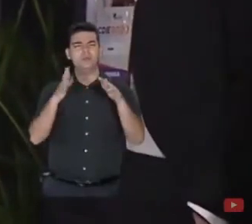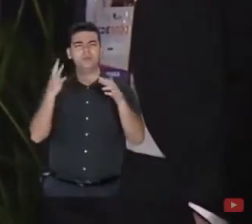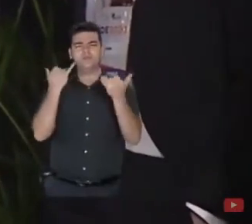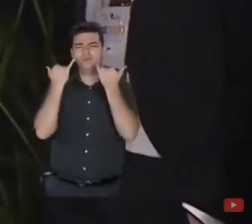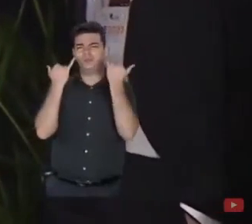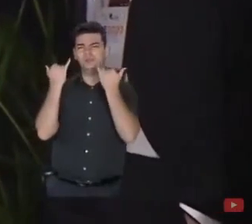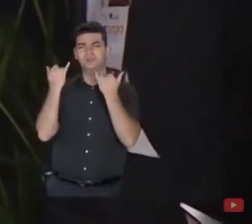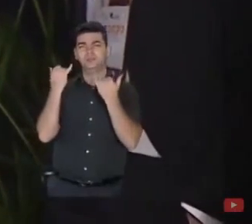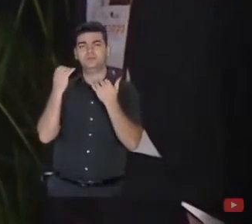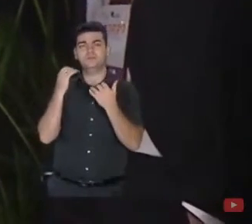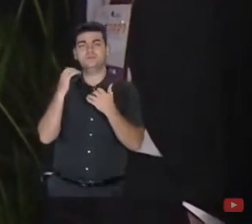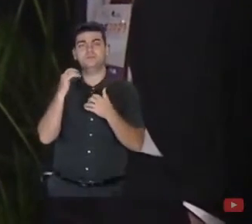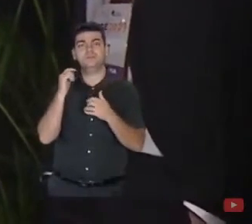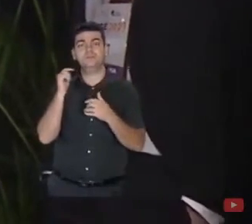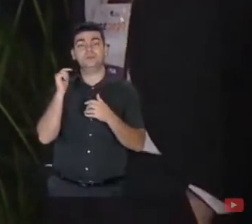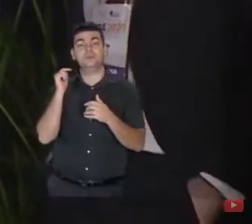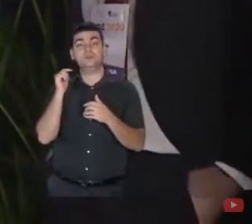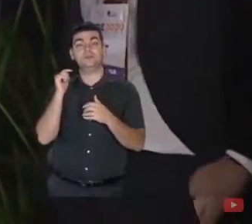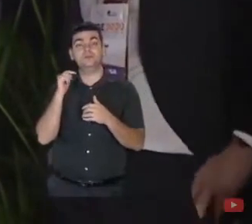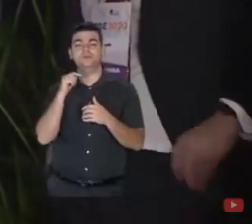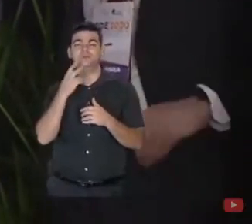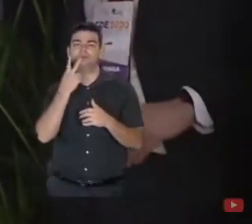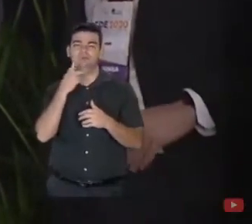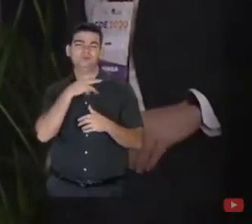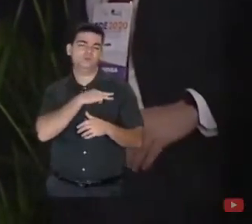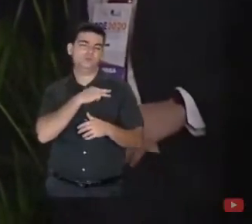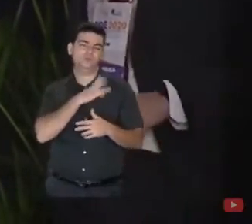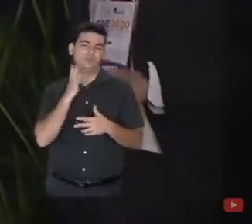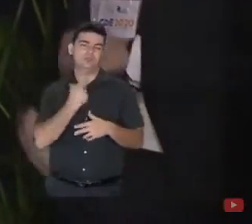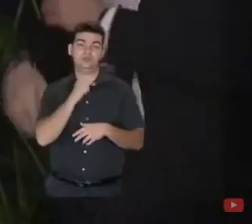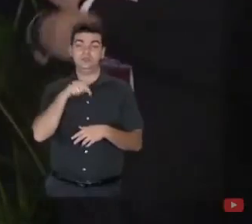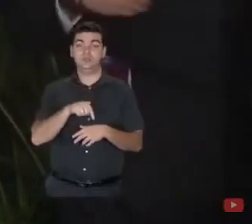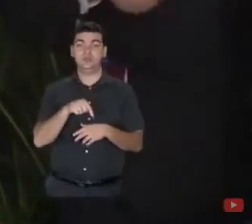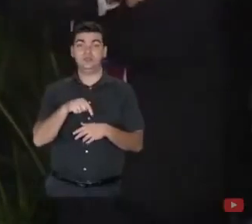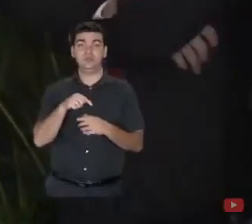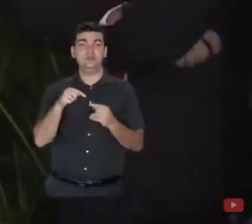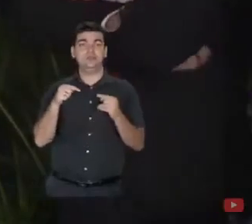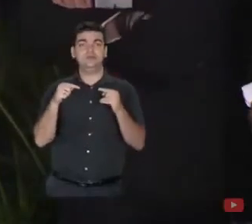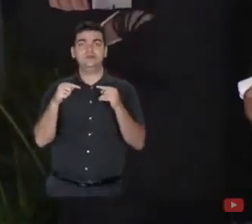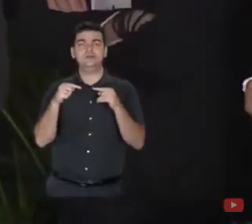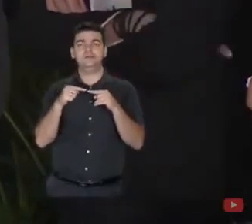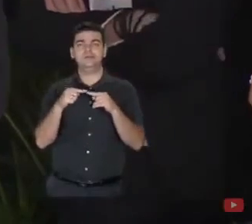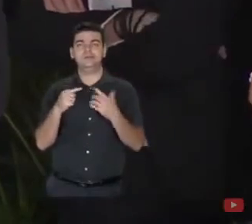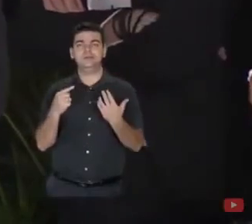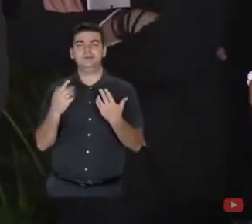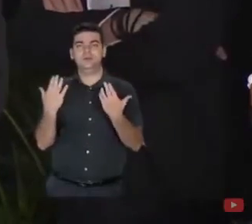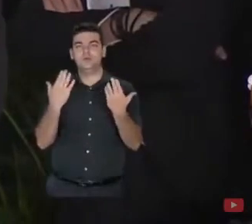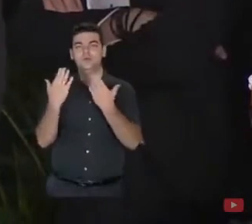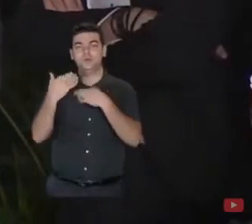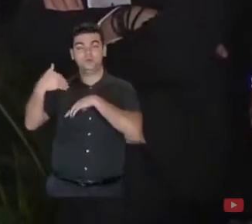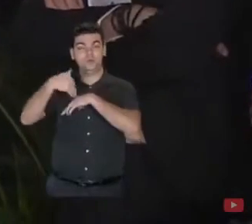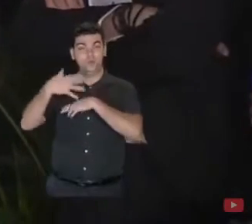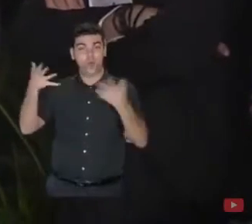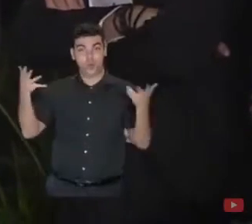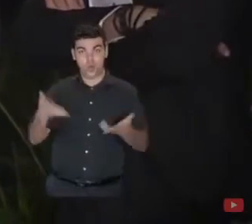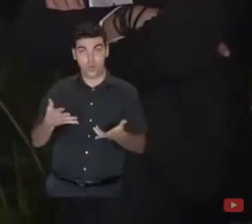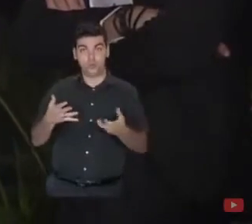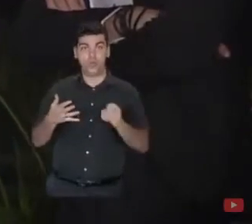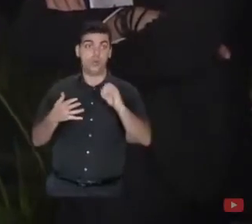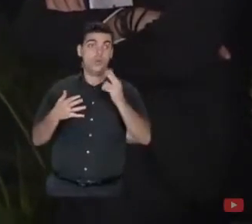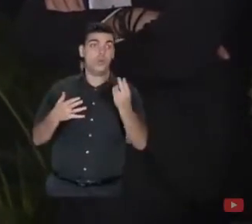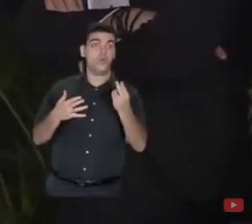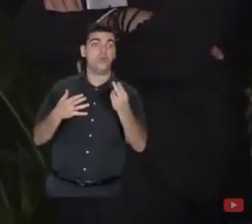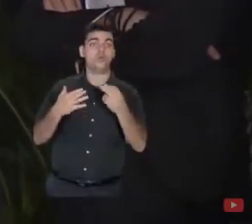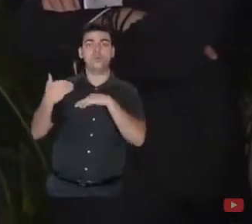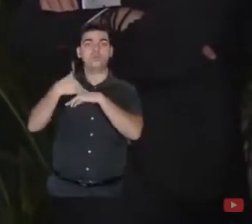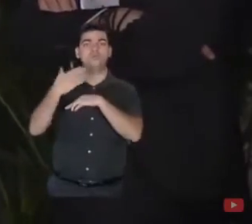informações dos ministros, como o senhor lembrou agora, tem relação com esse ataque de hoje ou com o ataque